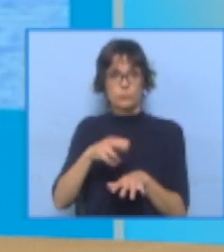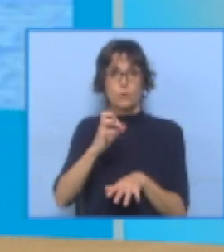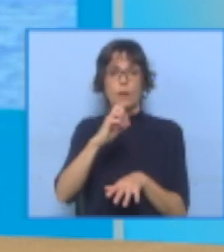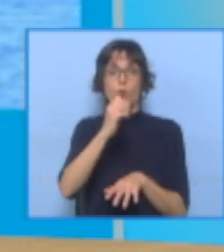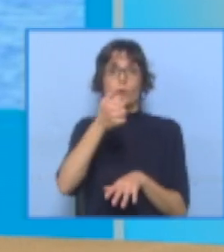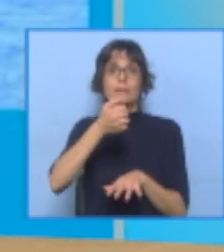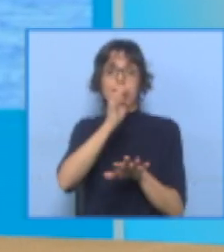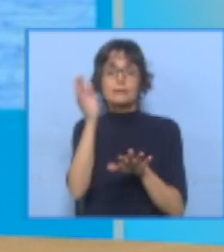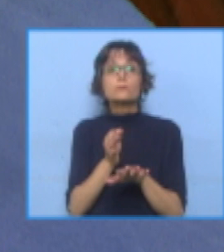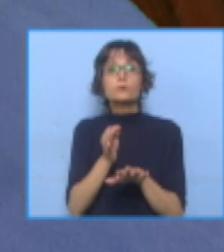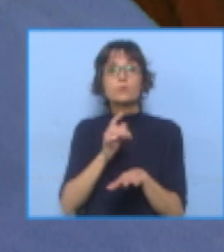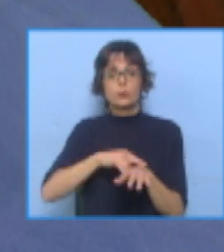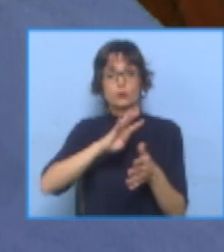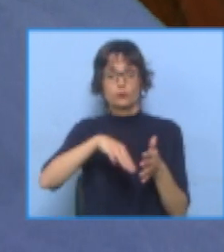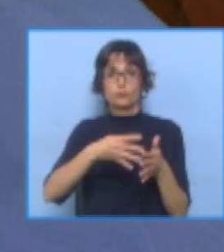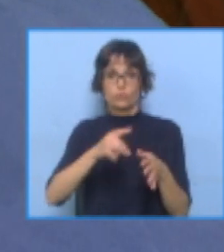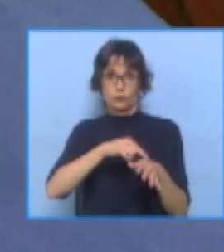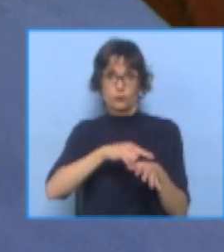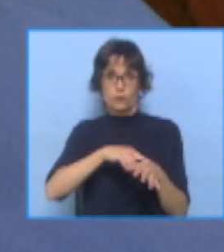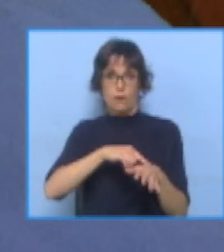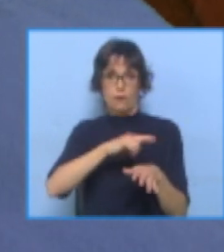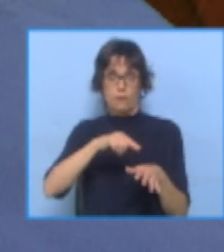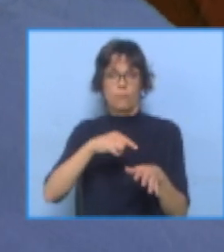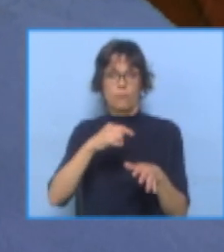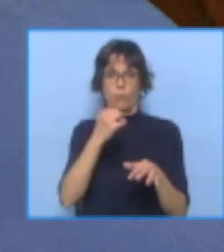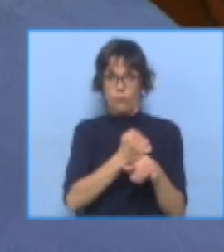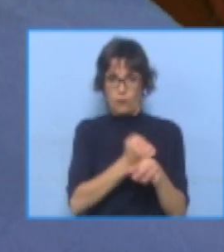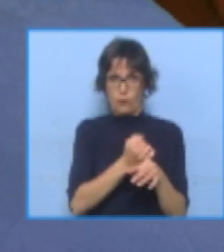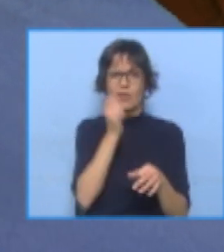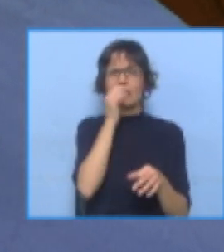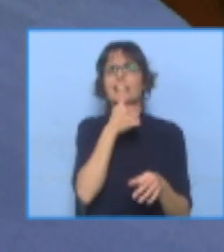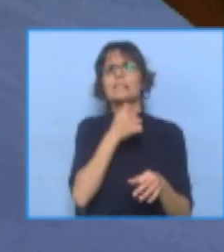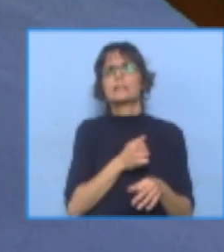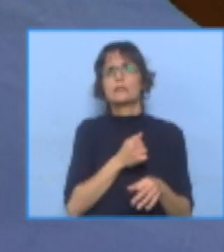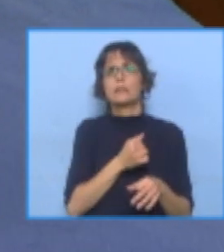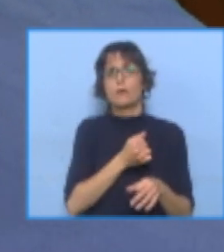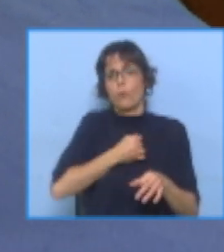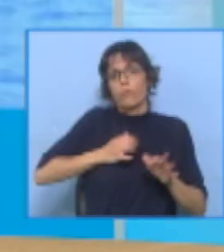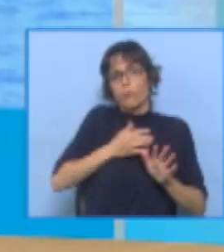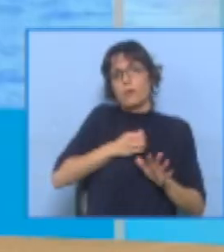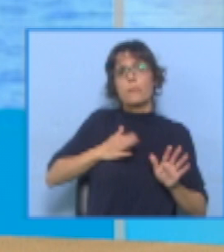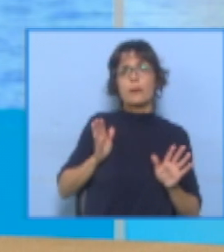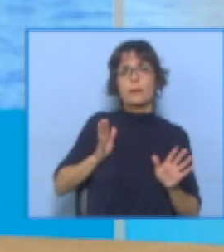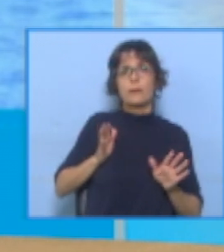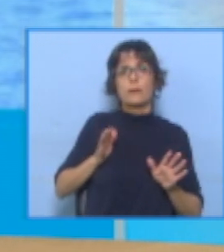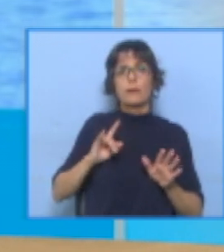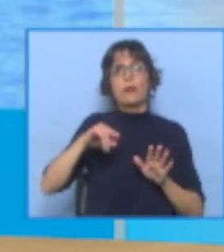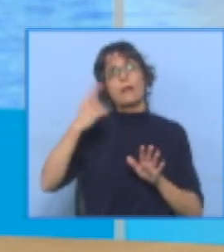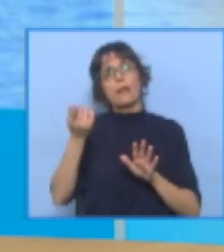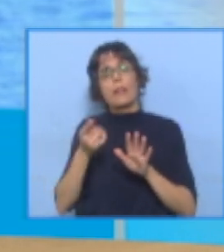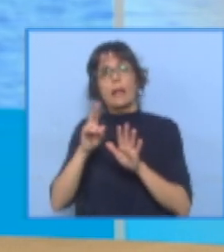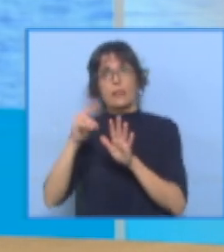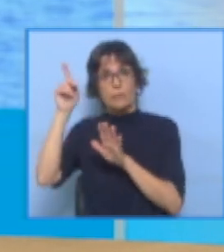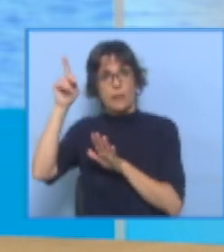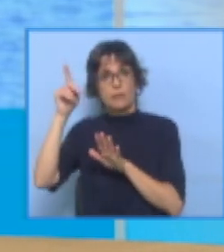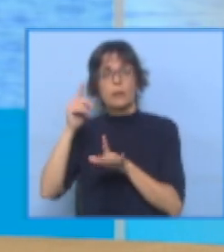85% do horário do trabalhador é fixado pelo empregador. Na Dinamarca, 40 e vários